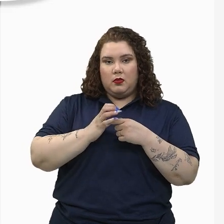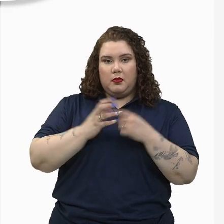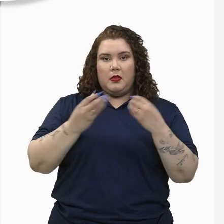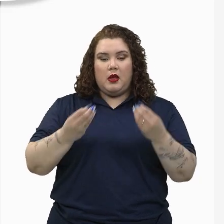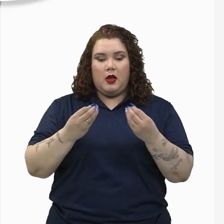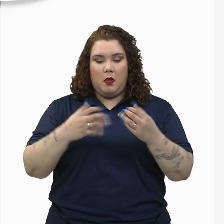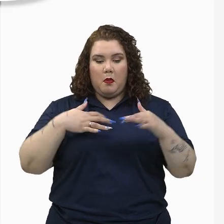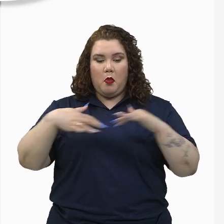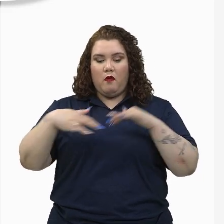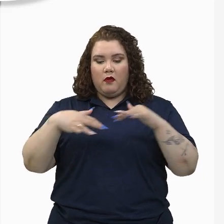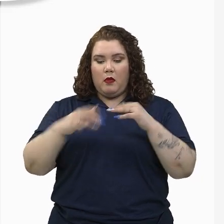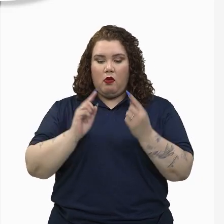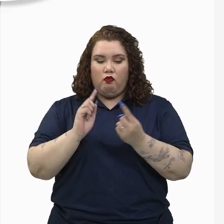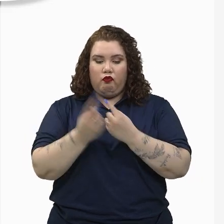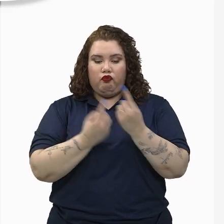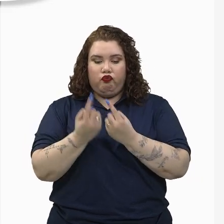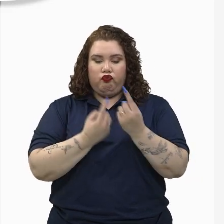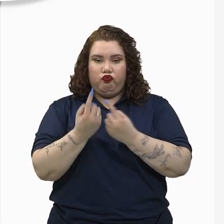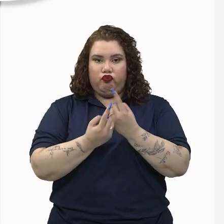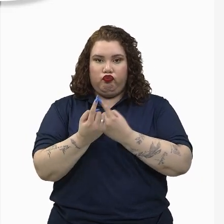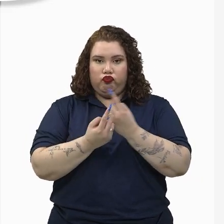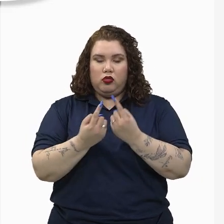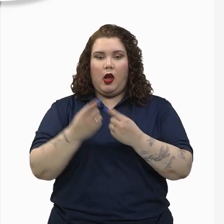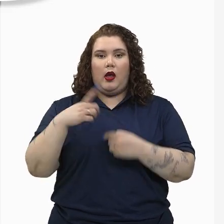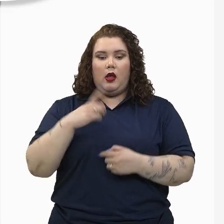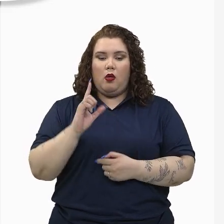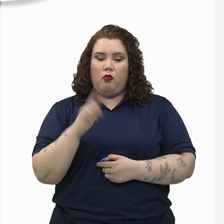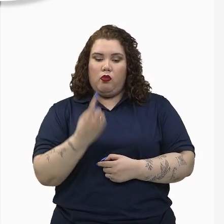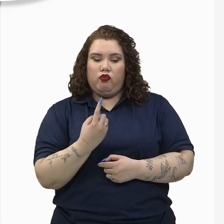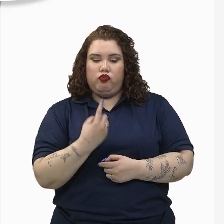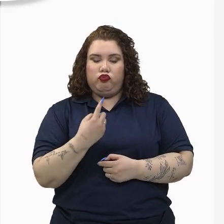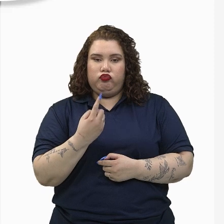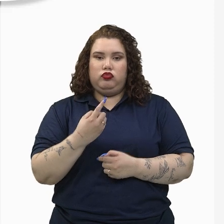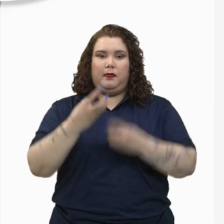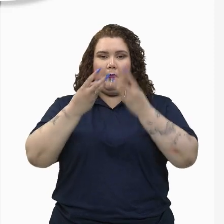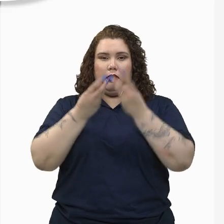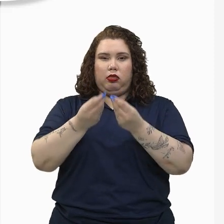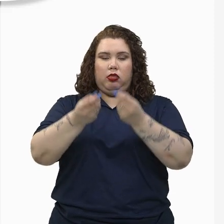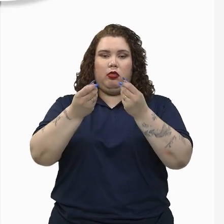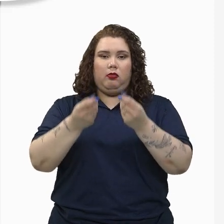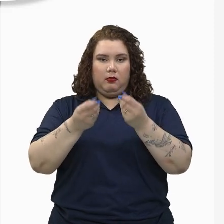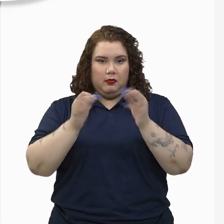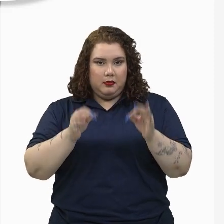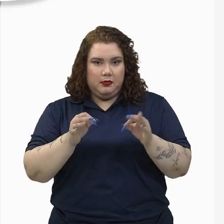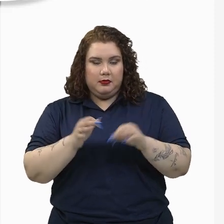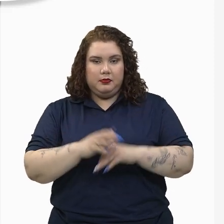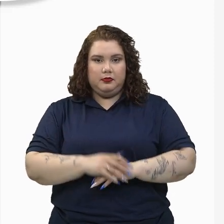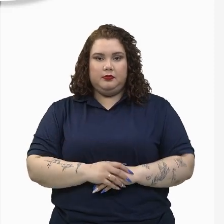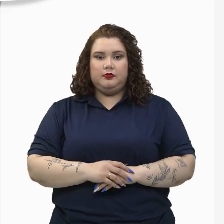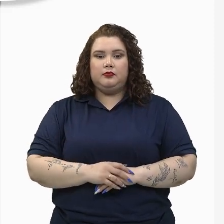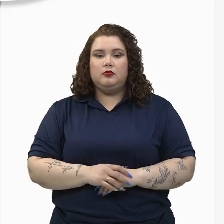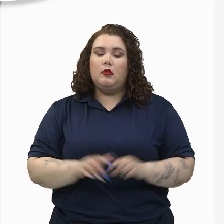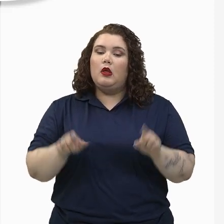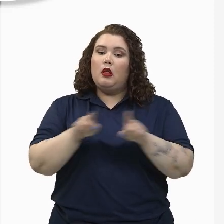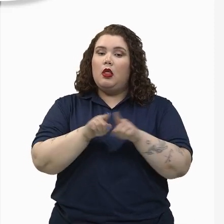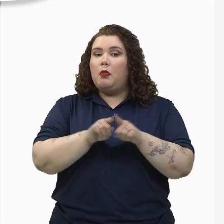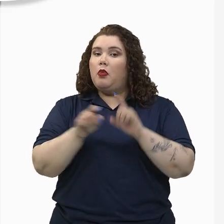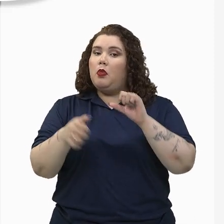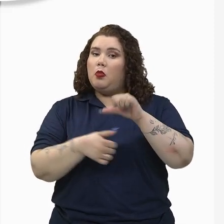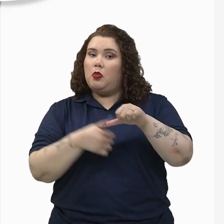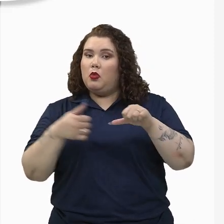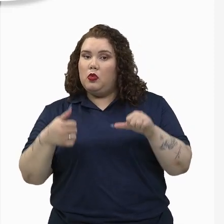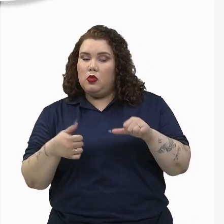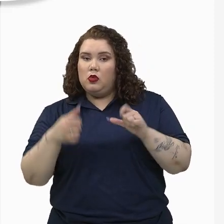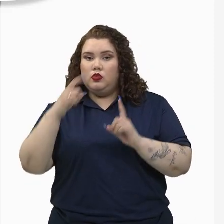as pás, né, cortantes, para fazer sua função, que é cortar os alimentos. Ele também transforma essa energia,